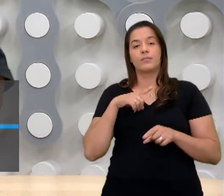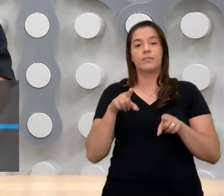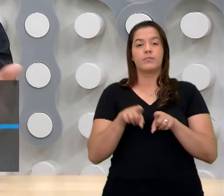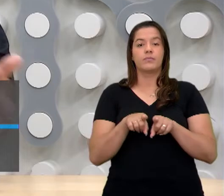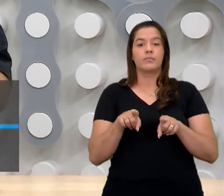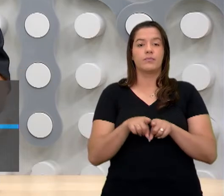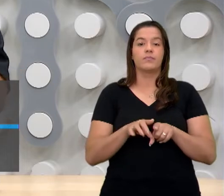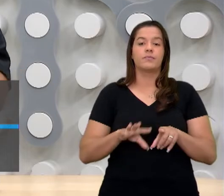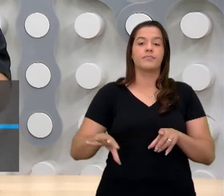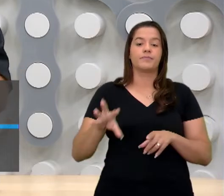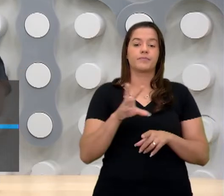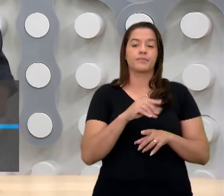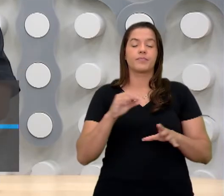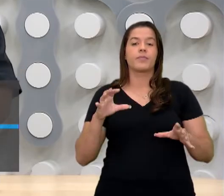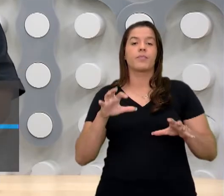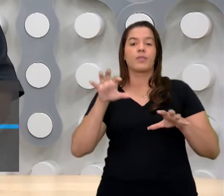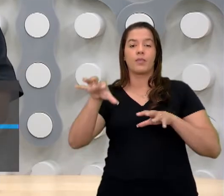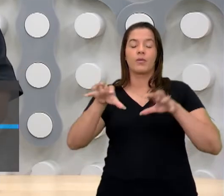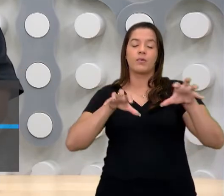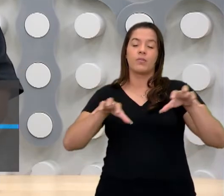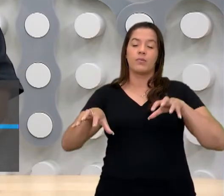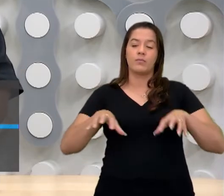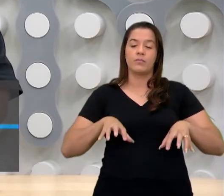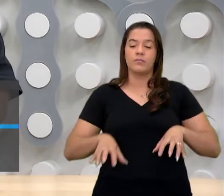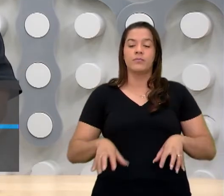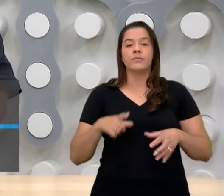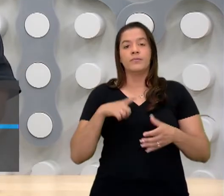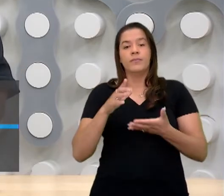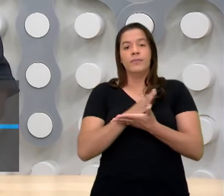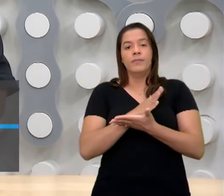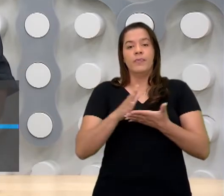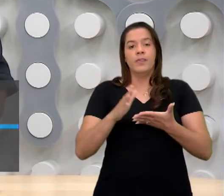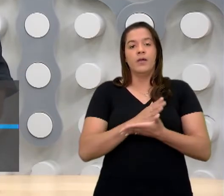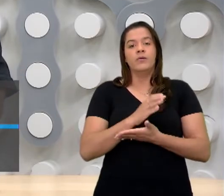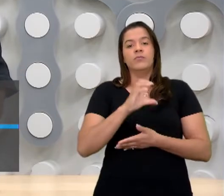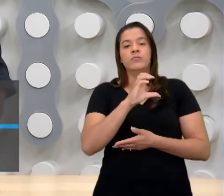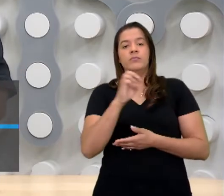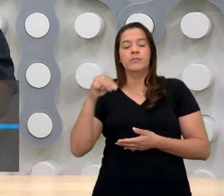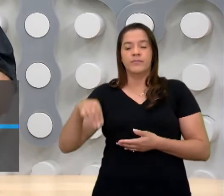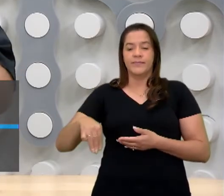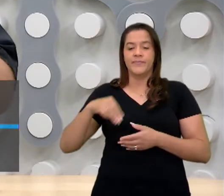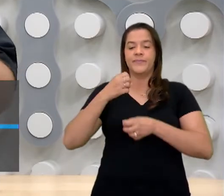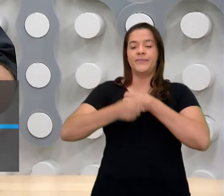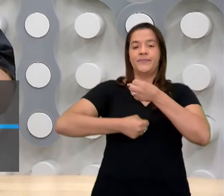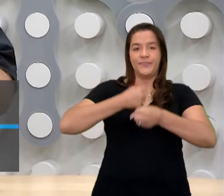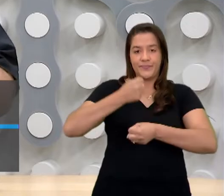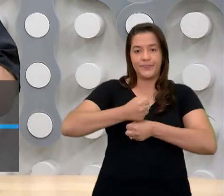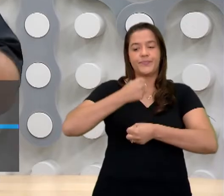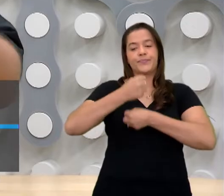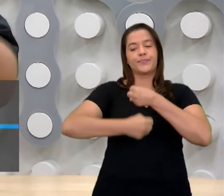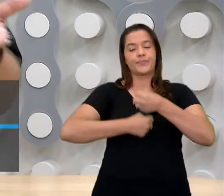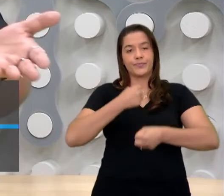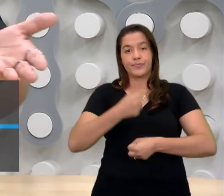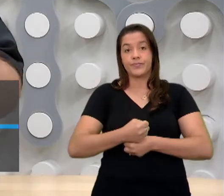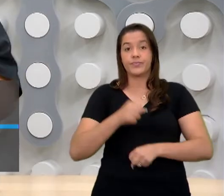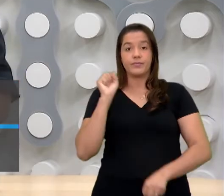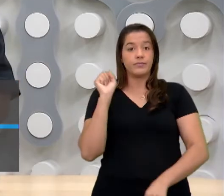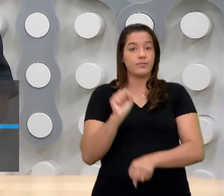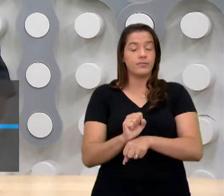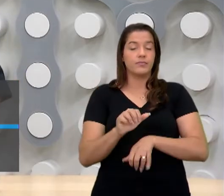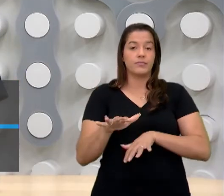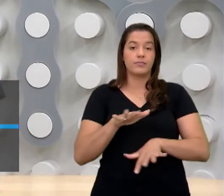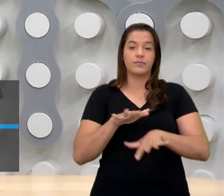né? Dependendo aí dos continentes também em alguns centímetros por ano, né? Então eles não deixaram de se movimentar, até porque a gente